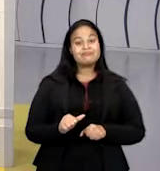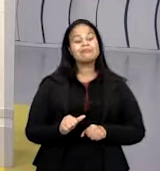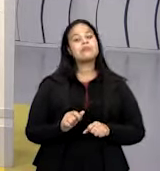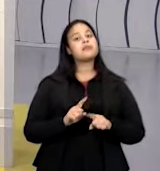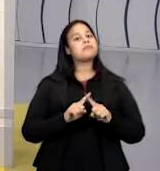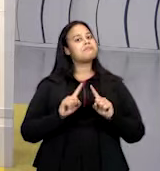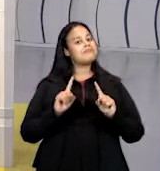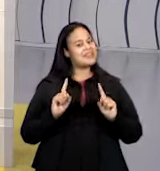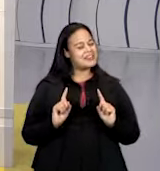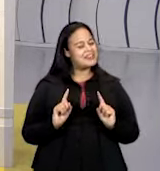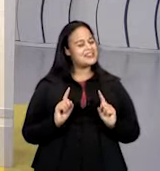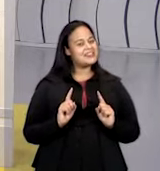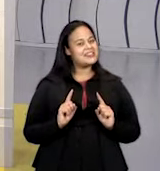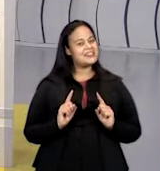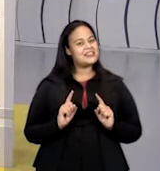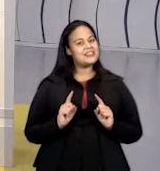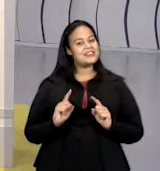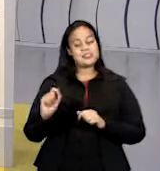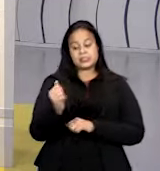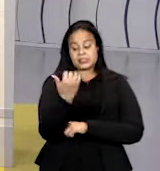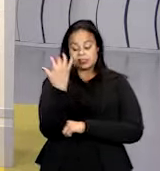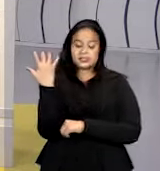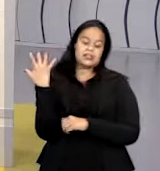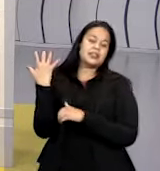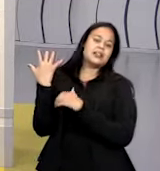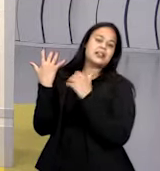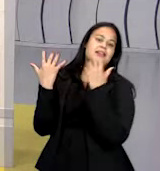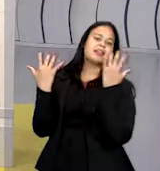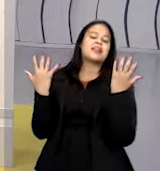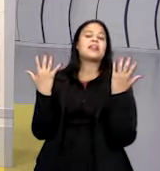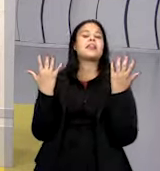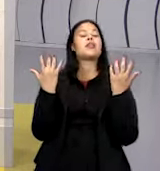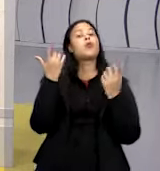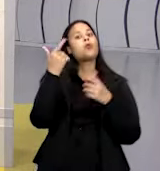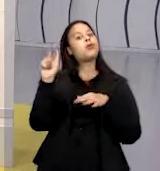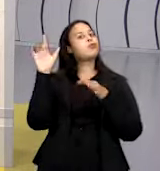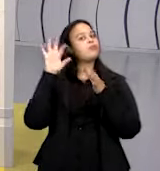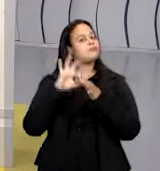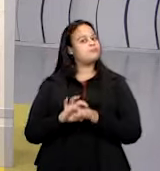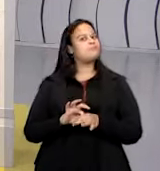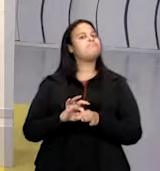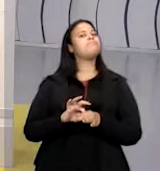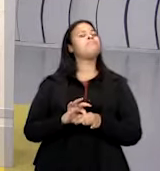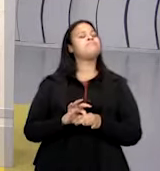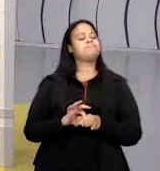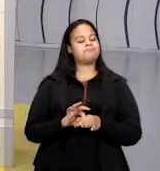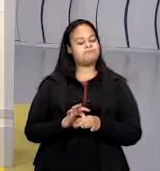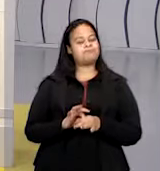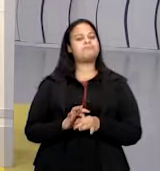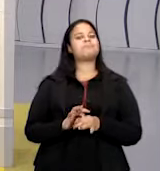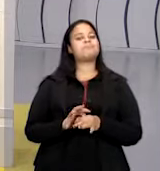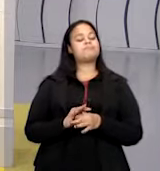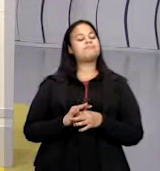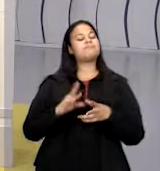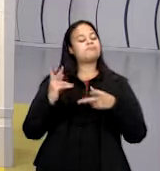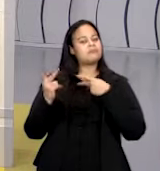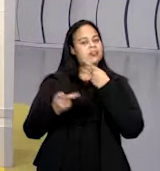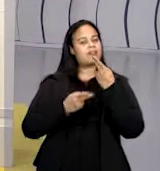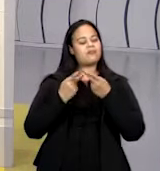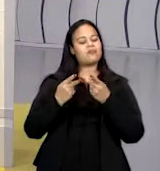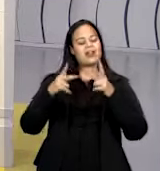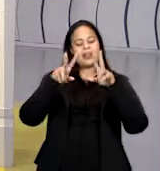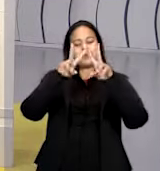o estado natural das coisas é outro. Então, é disso que a gente vai falar nessa